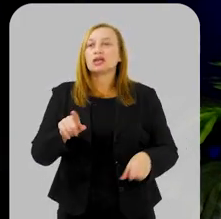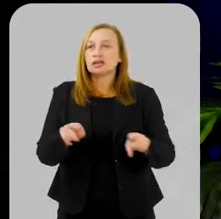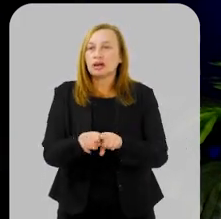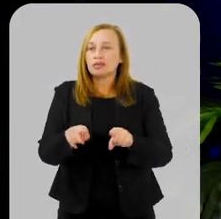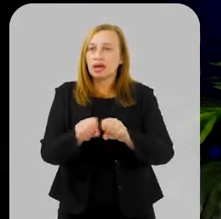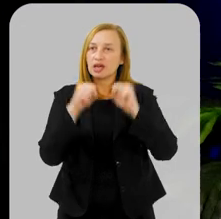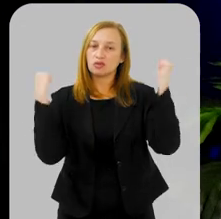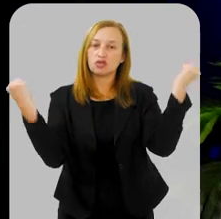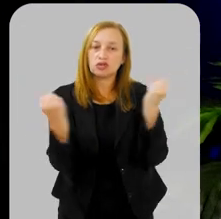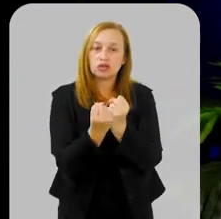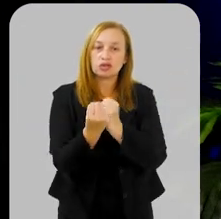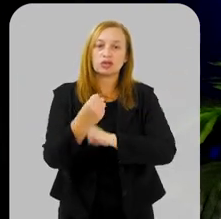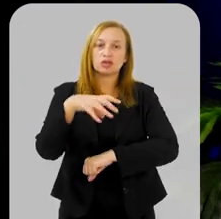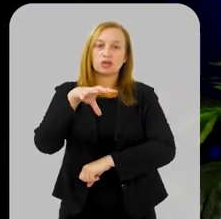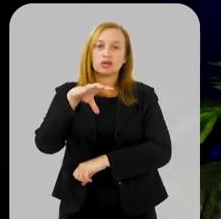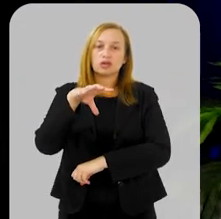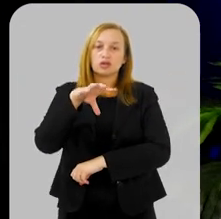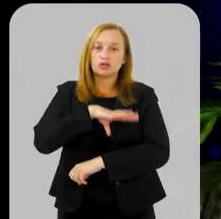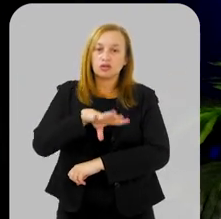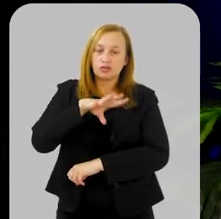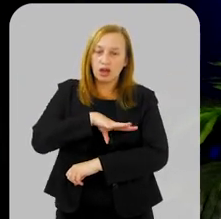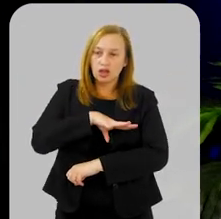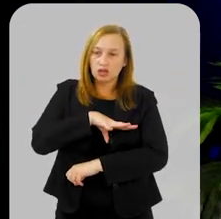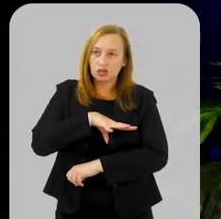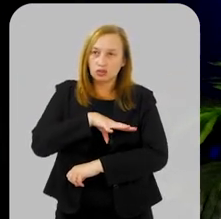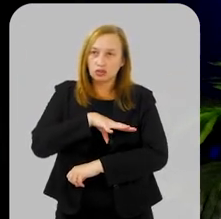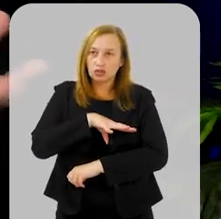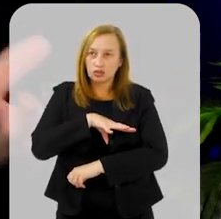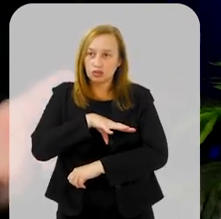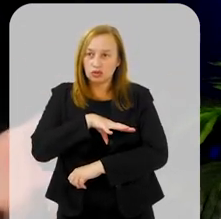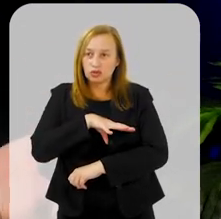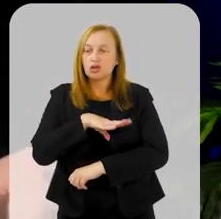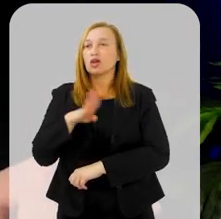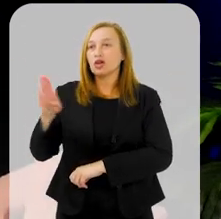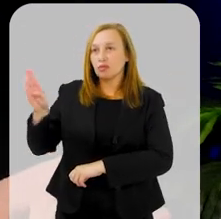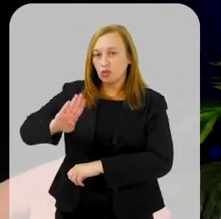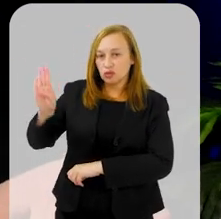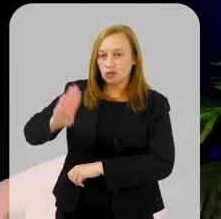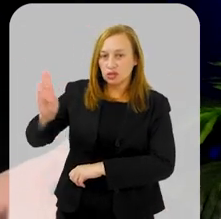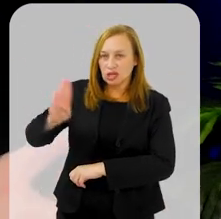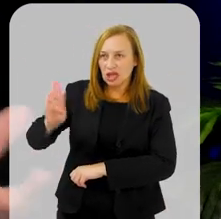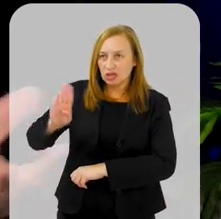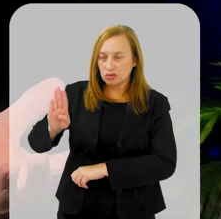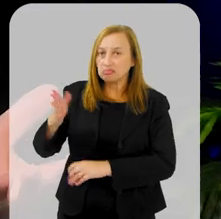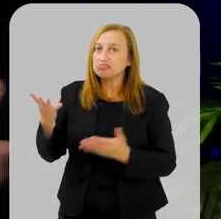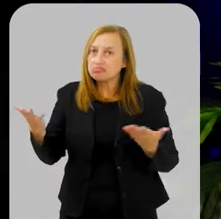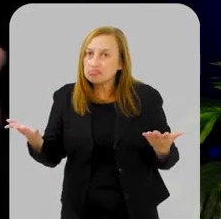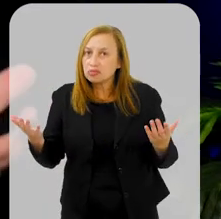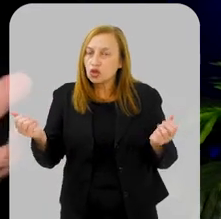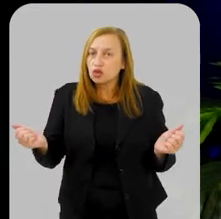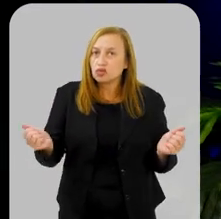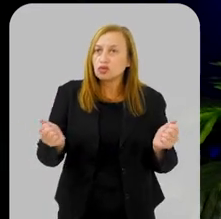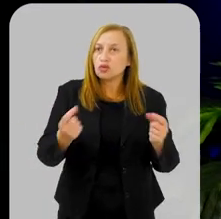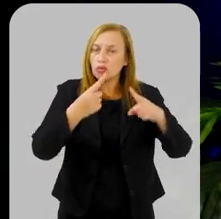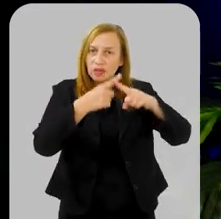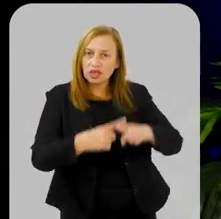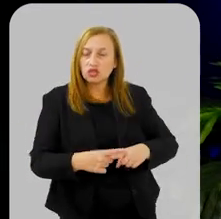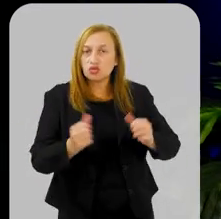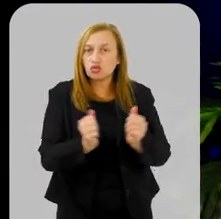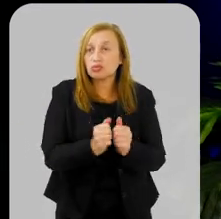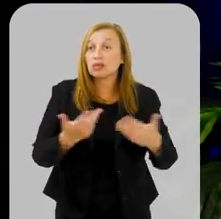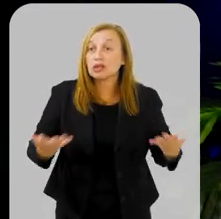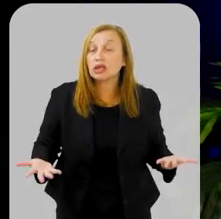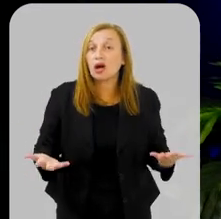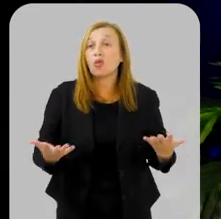em São Januário, Vasco e Bom Sucesso. Por que que não dá para conviver? Eu também acho, deputado, mas eles então, é que não se entendem.